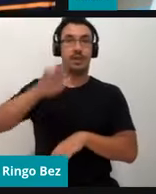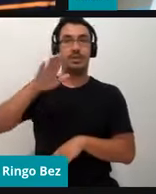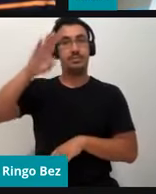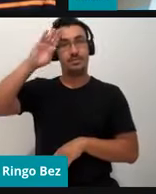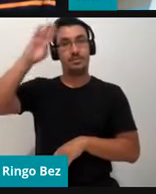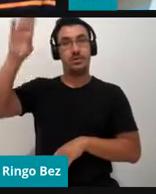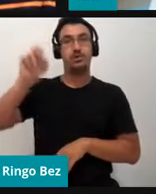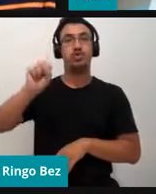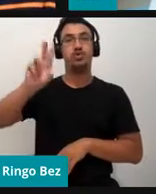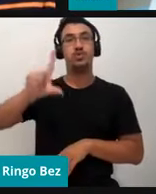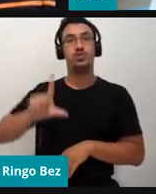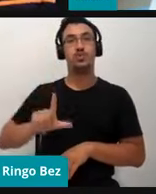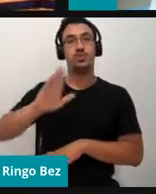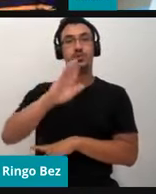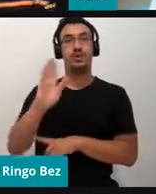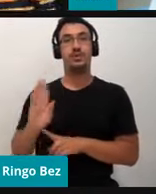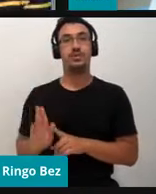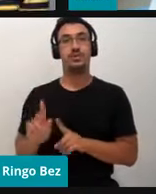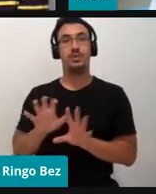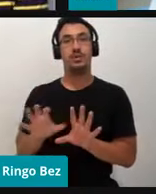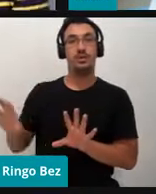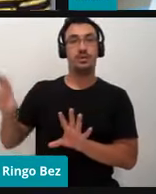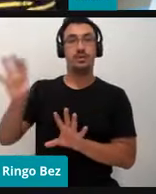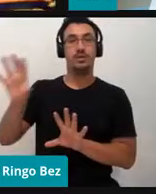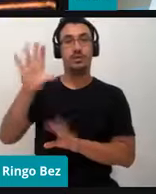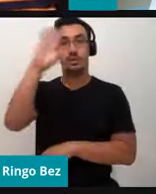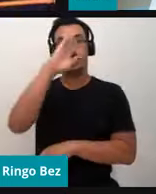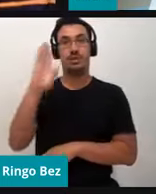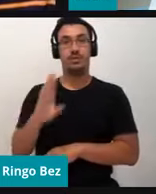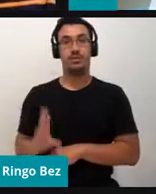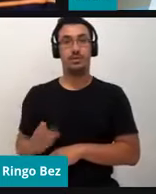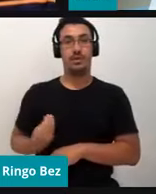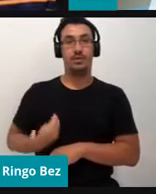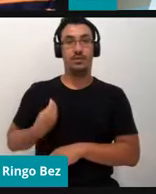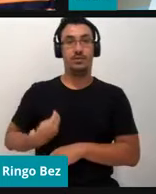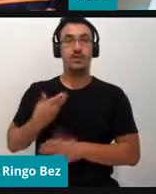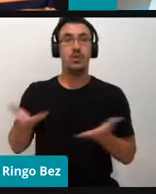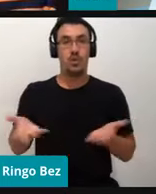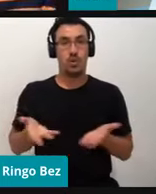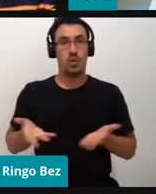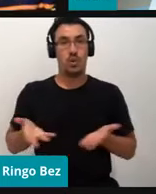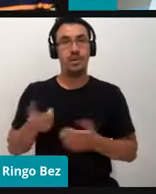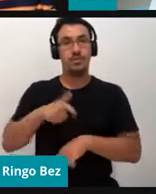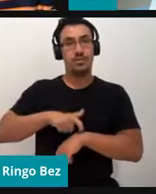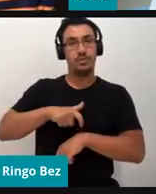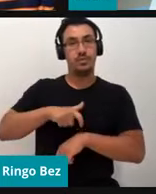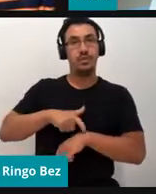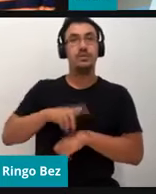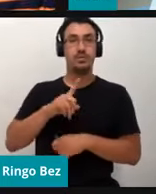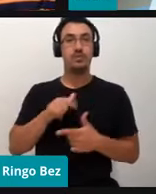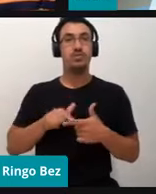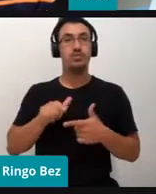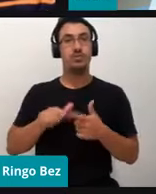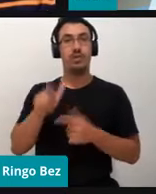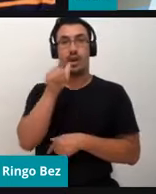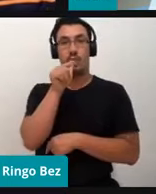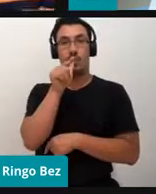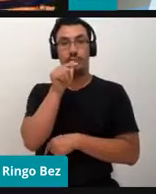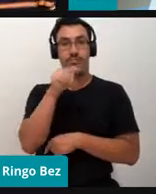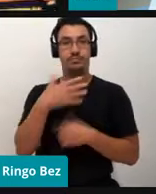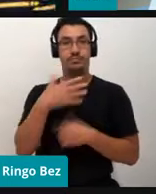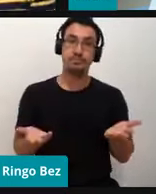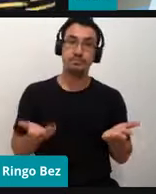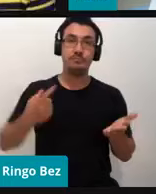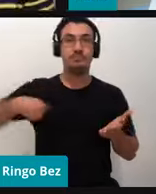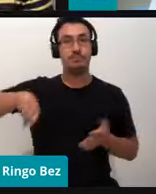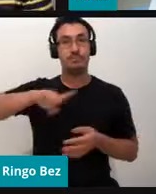do sudeste também. Nós estamos vivendo e vivenciando, em plena pandemia, uma crise hídrica. Então, nos interessa